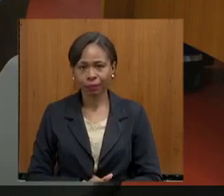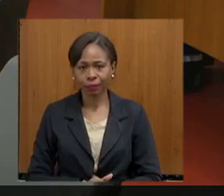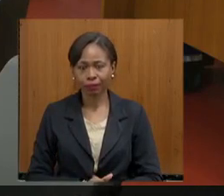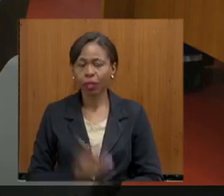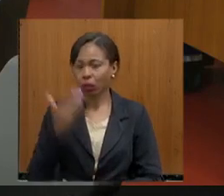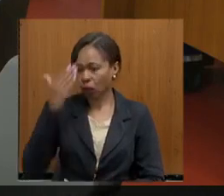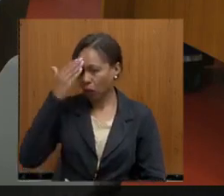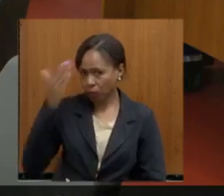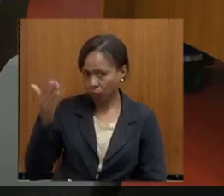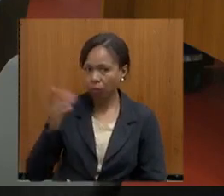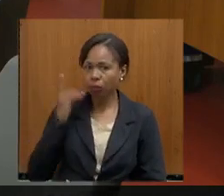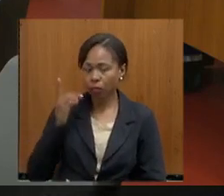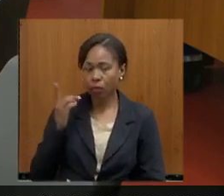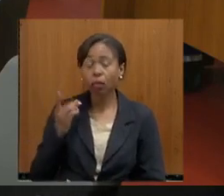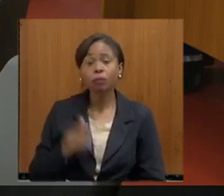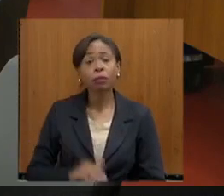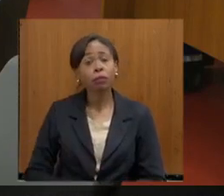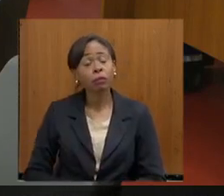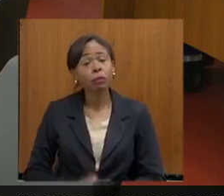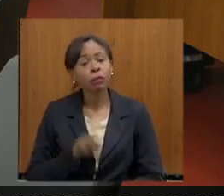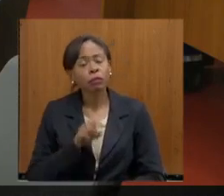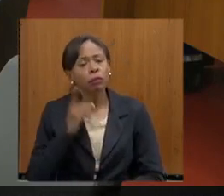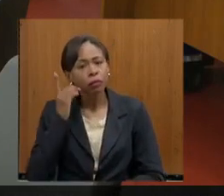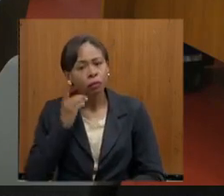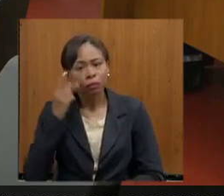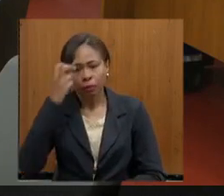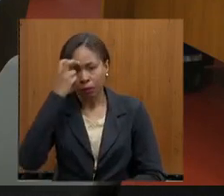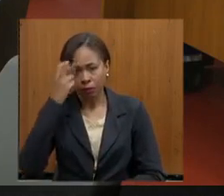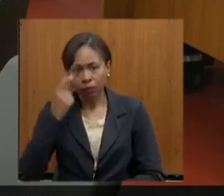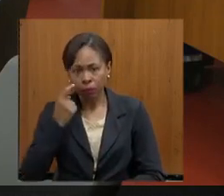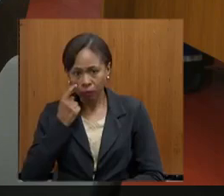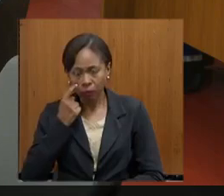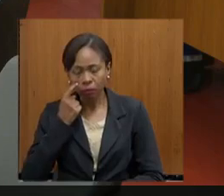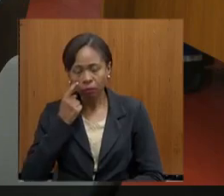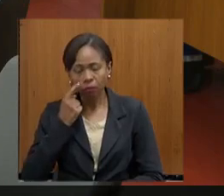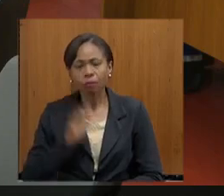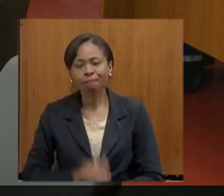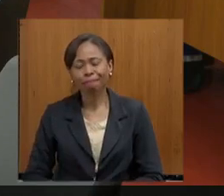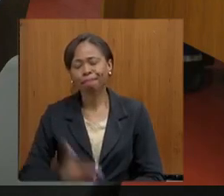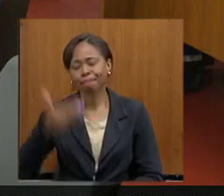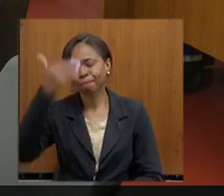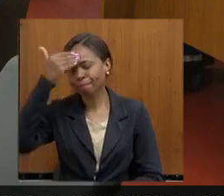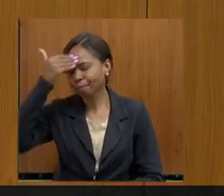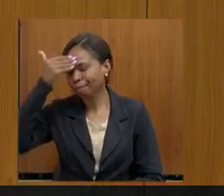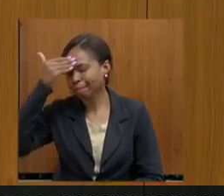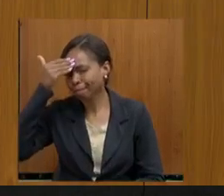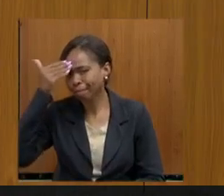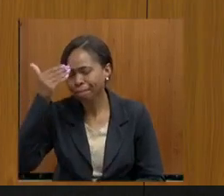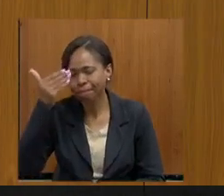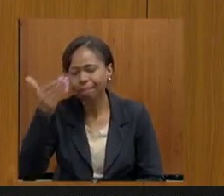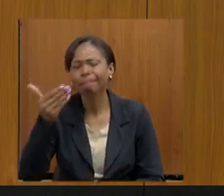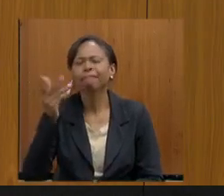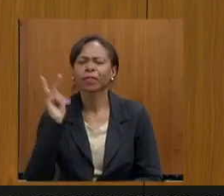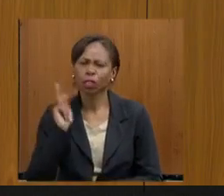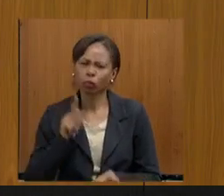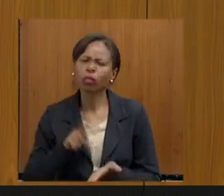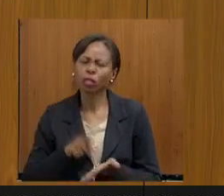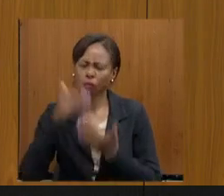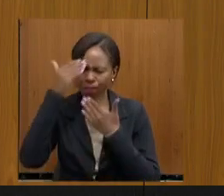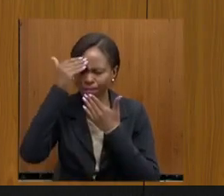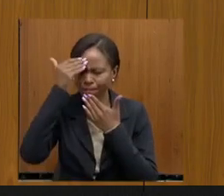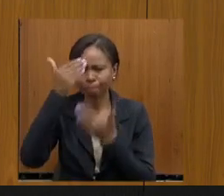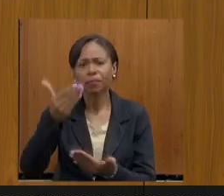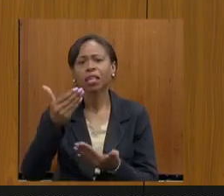de Pousada do Guilherme Muitíssimo obrigado Muitíssimo obrigada mesmo pelas